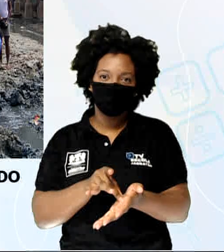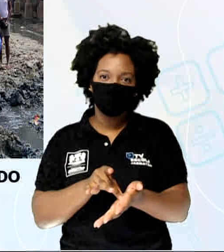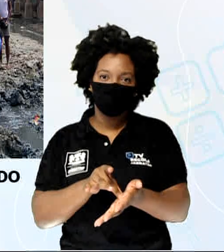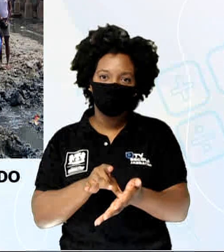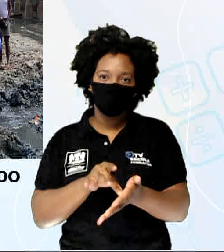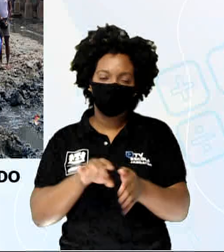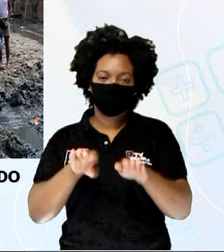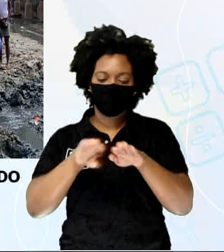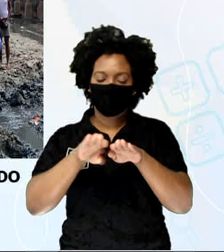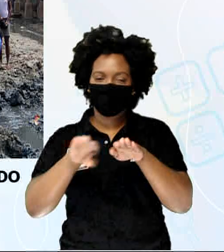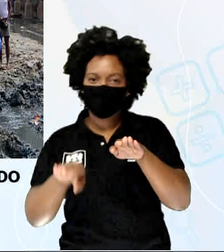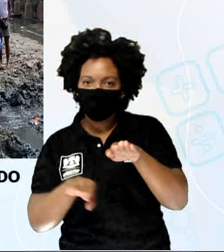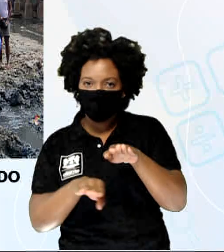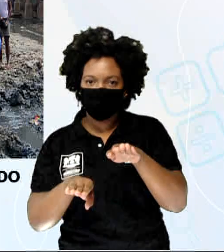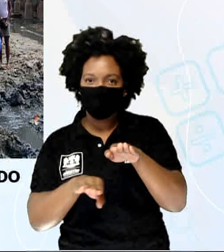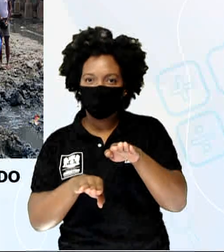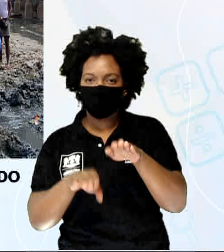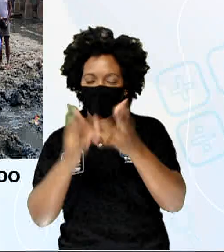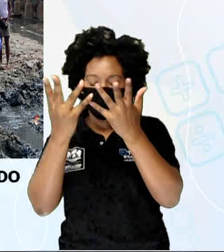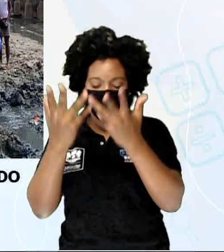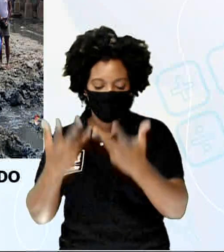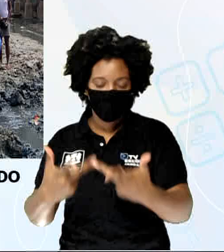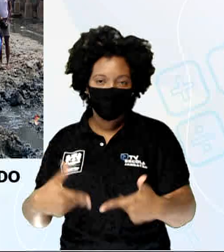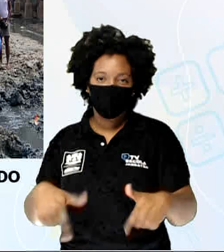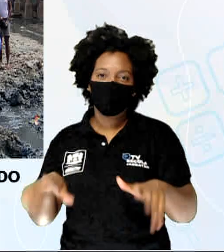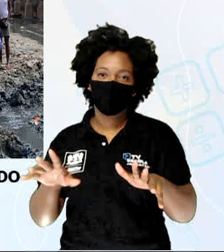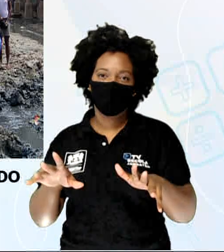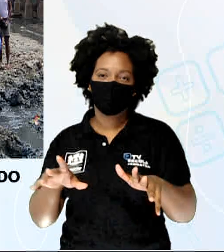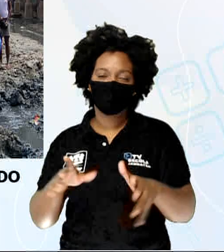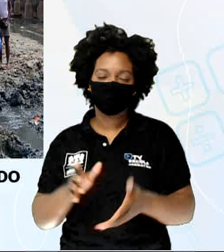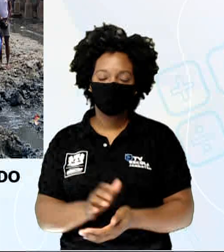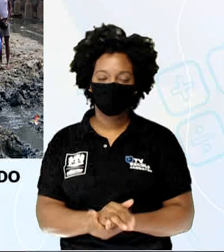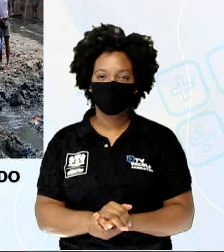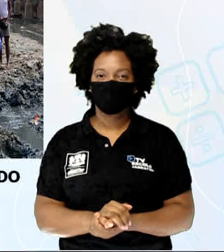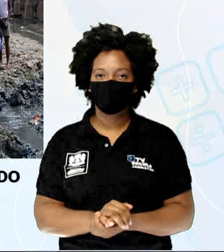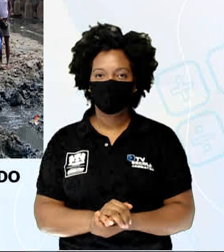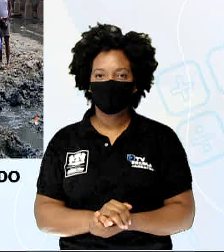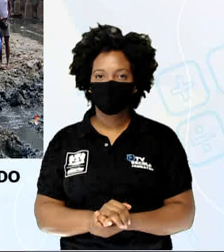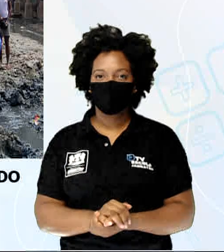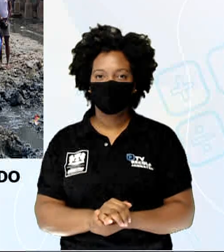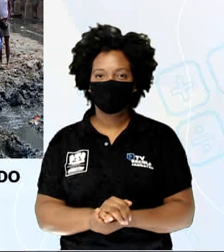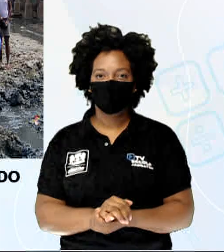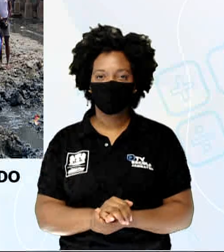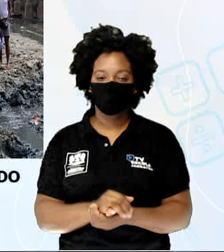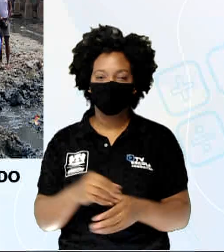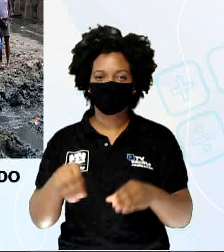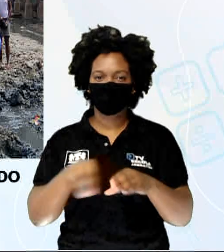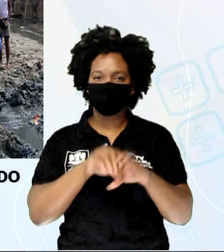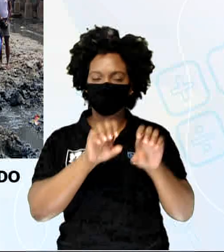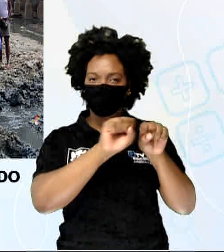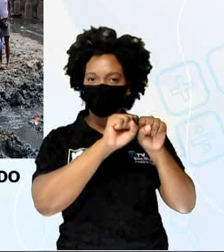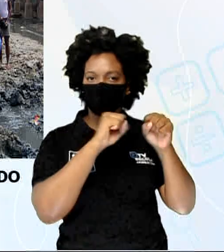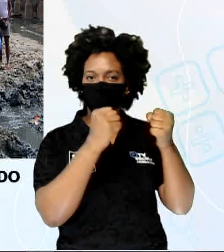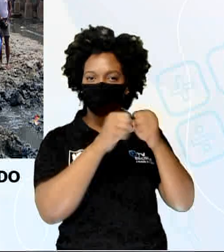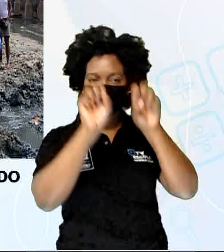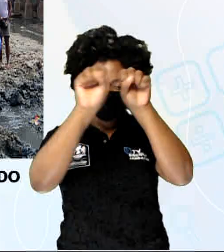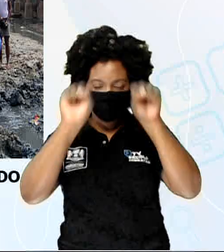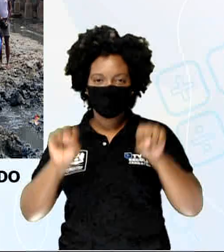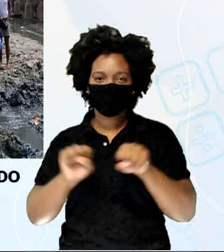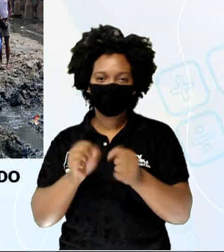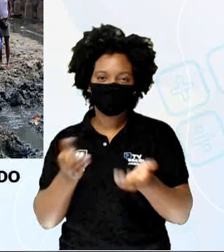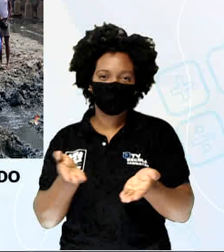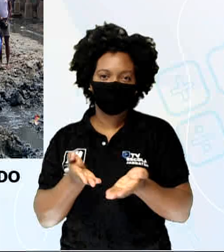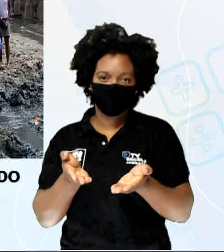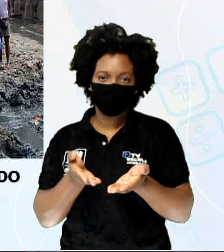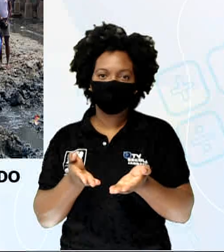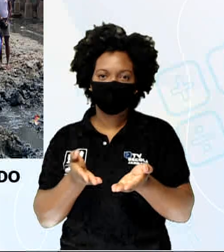são naturais diante da realidade que é proposta dentro do sistema capitalista atual. Então